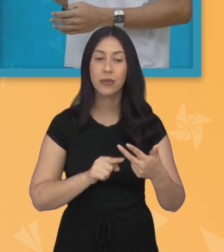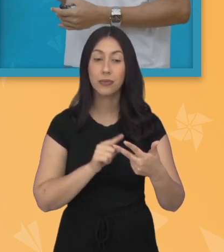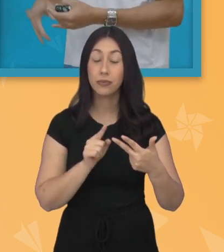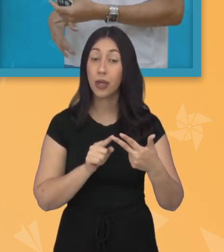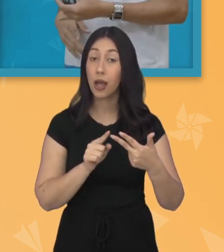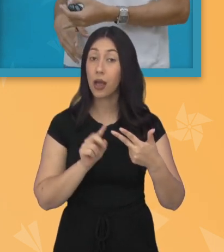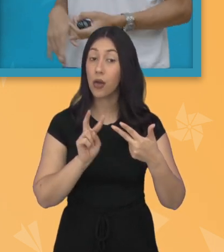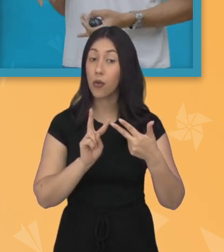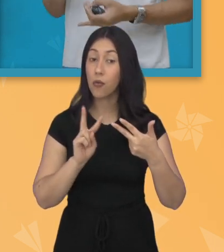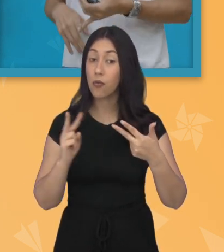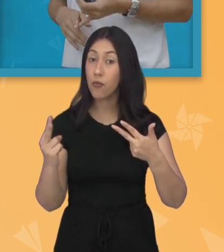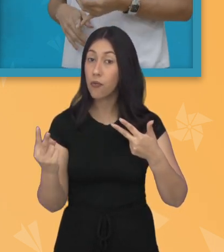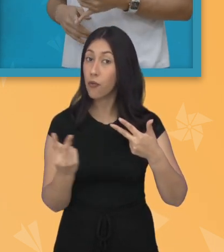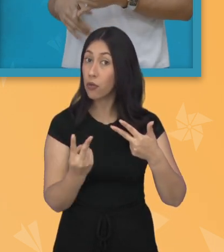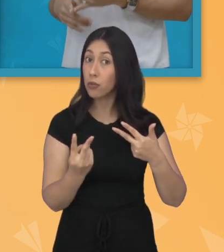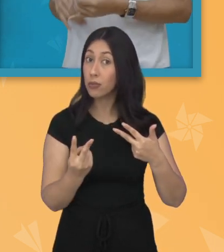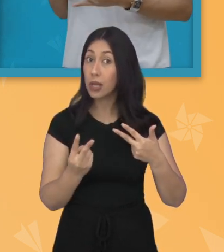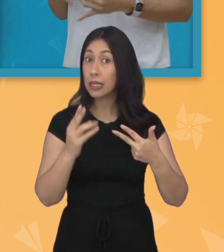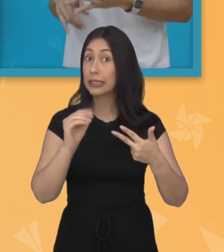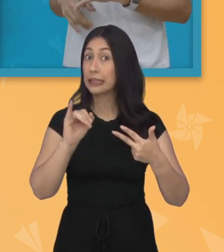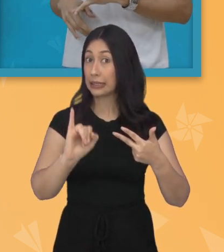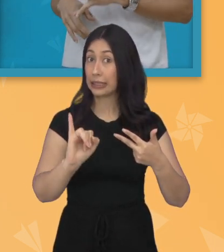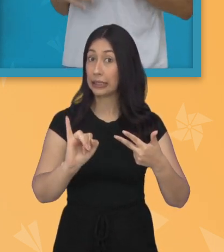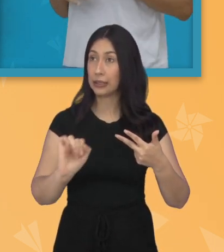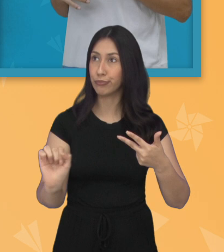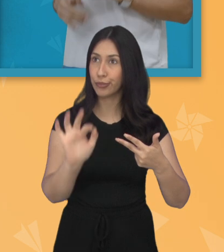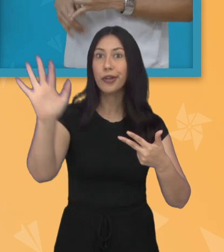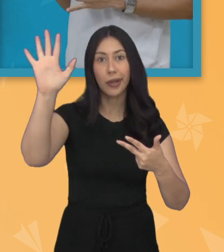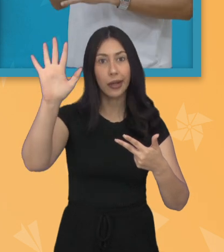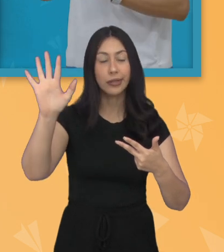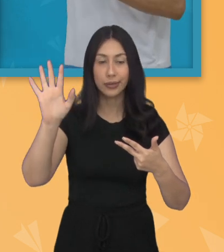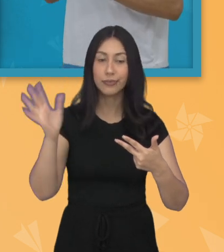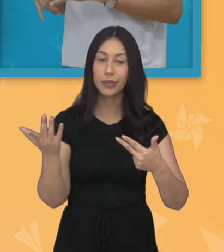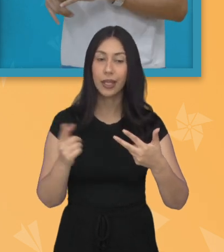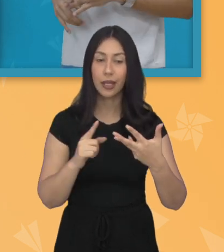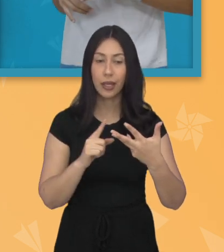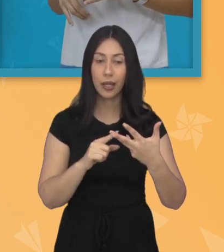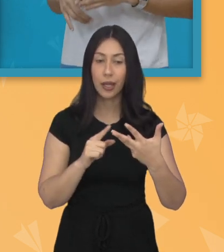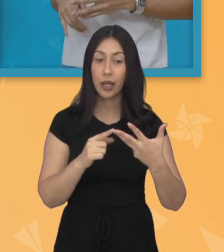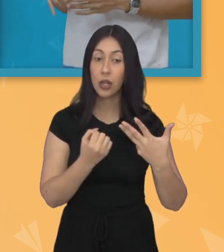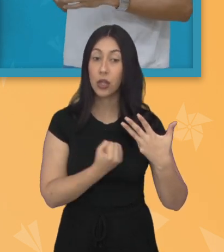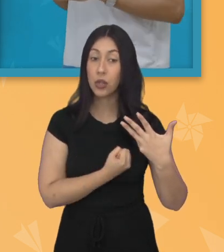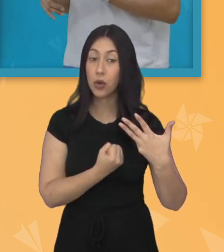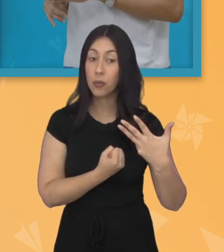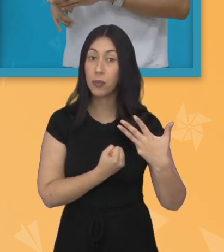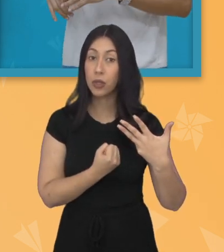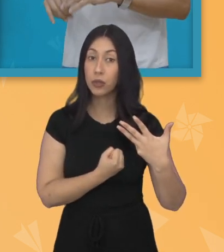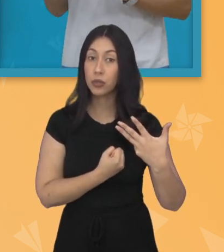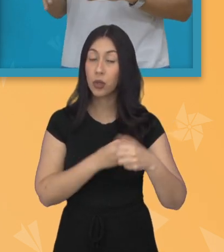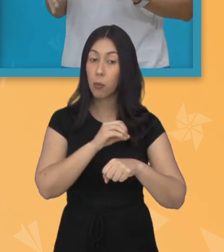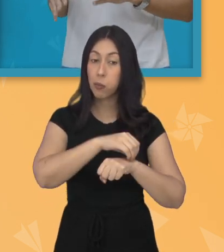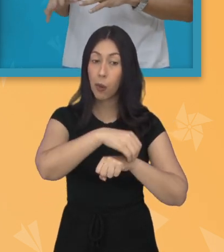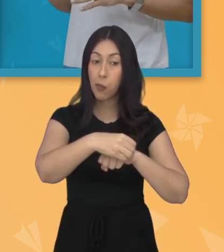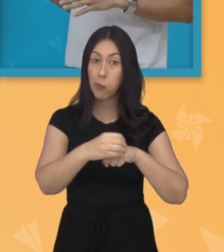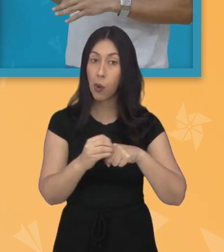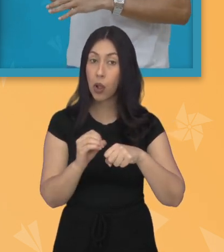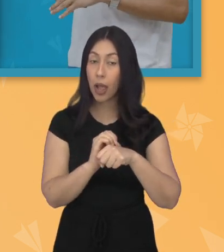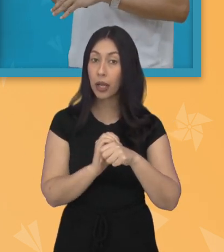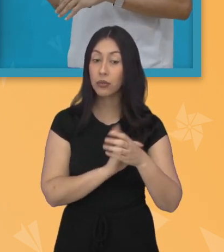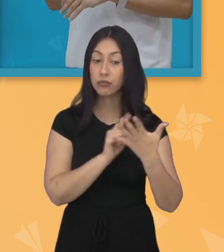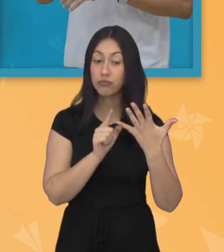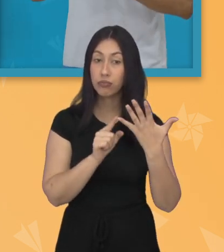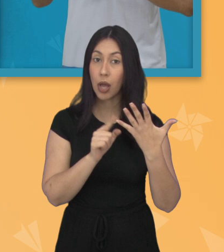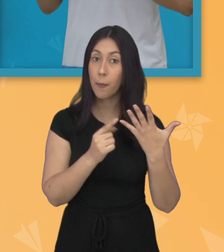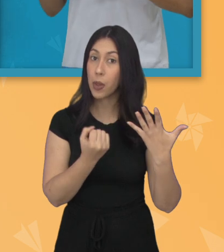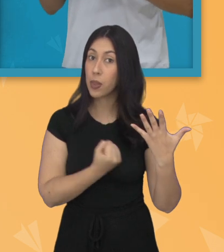mais. Volume, principalmente quando a gente estiver se tratando de gases, tudo bem? Número de moléculas e também número de átomos. Os três